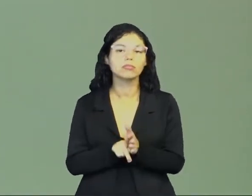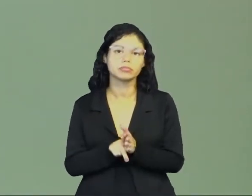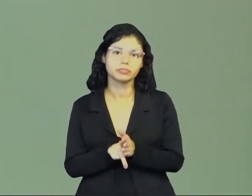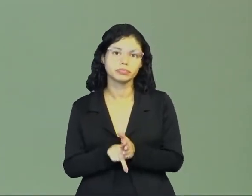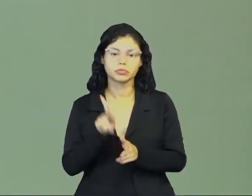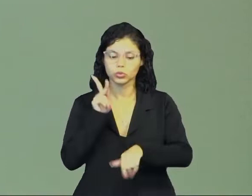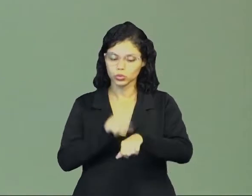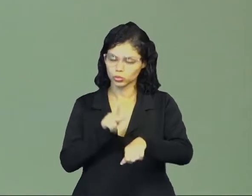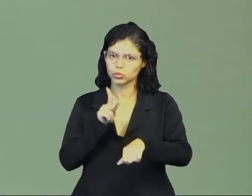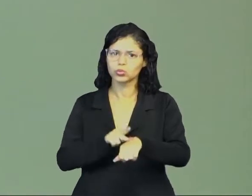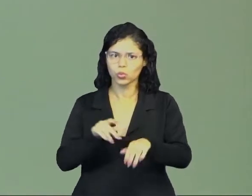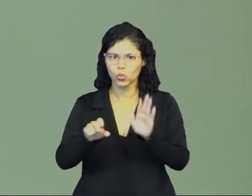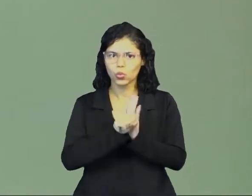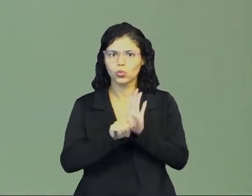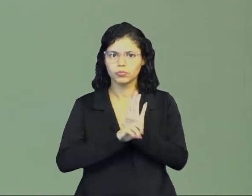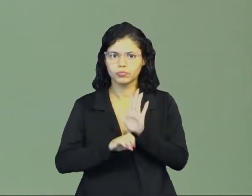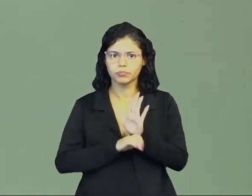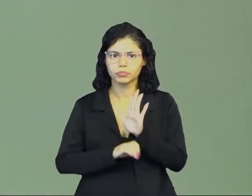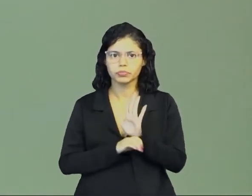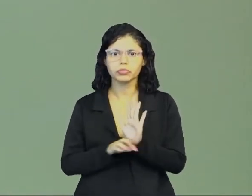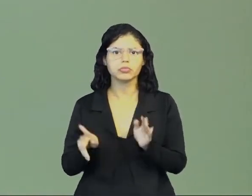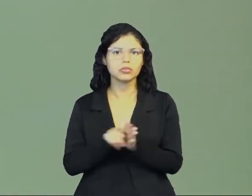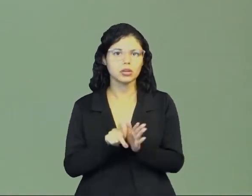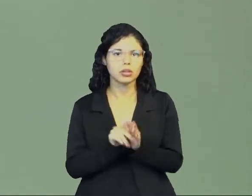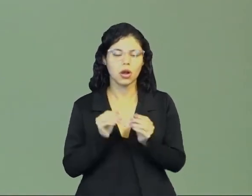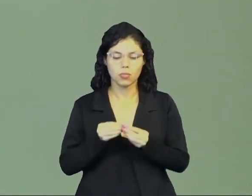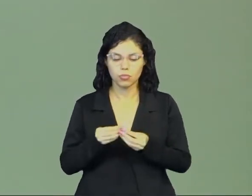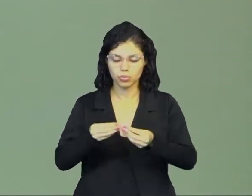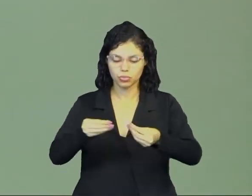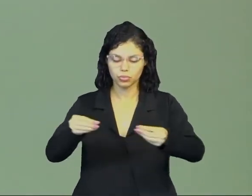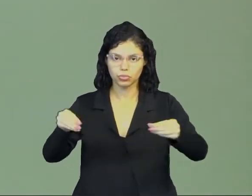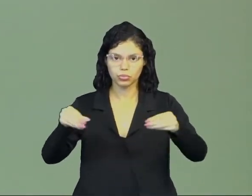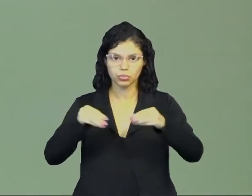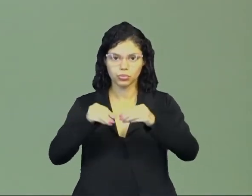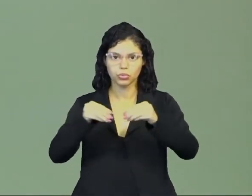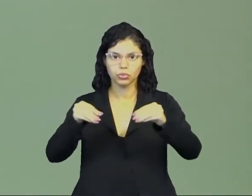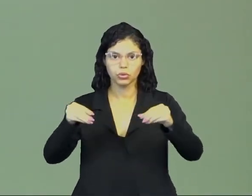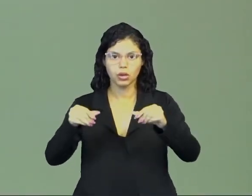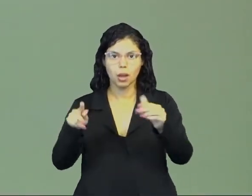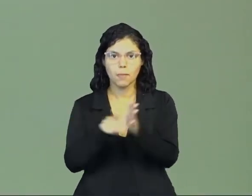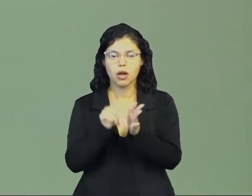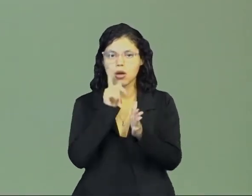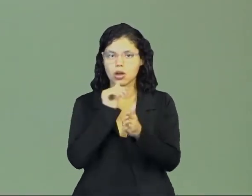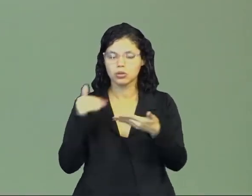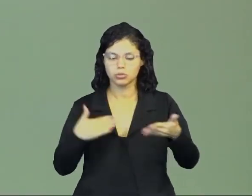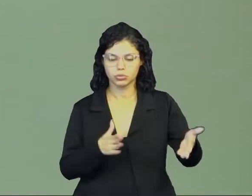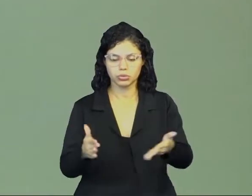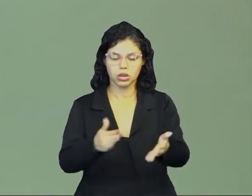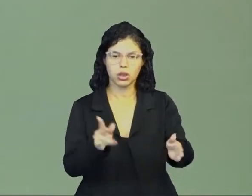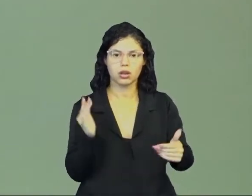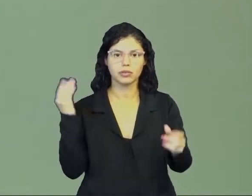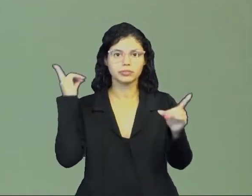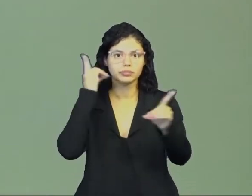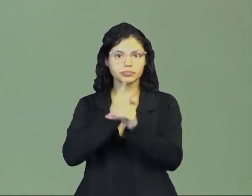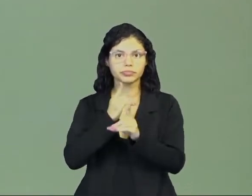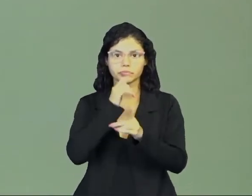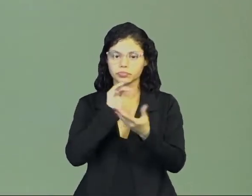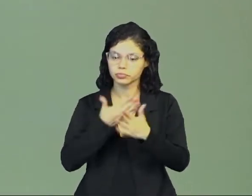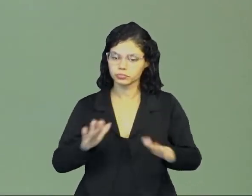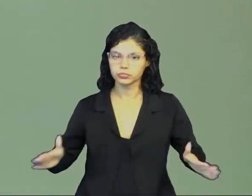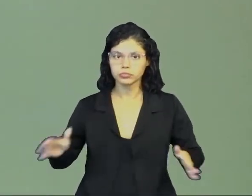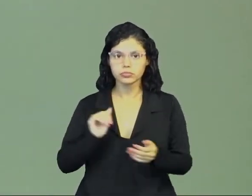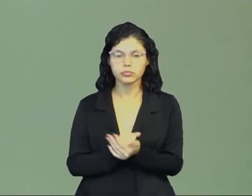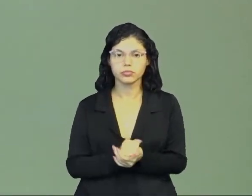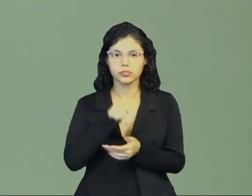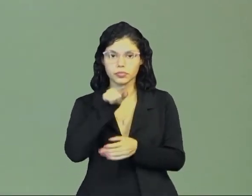então às rochas que são formadas por minerais soltarem esses sedimentos diretamente pelas águas do rio que vão ter o encontro no mar.